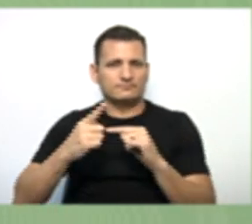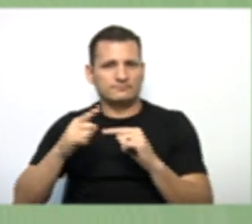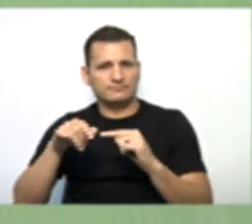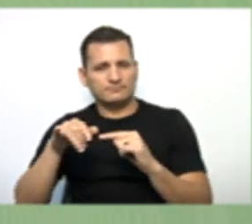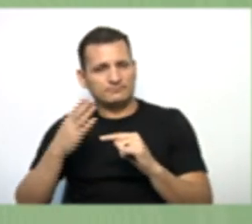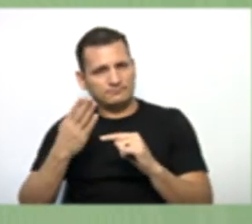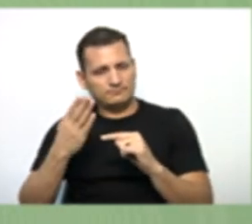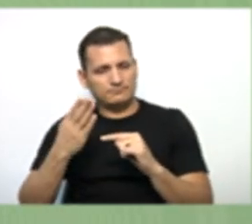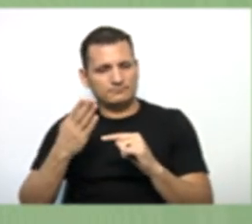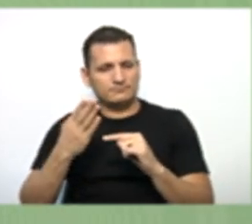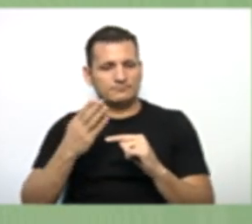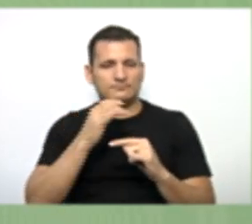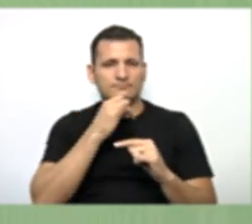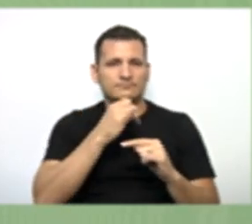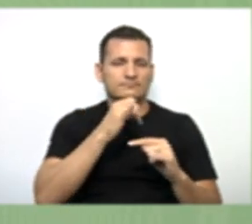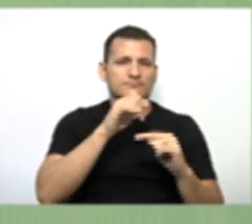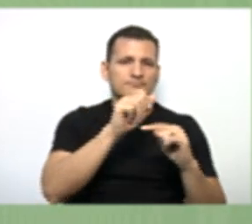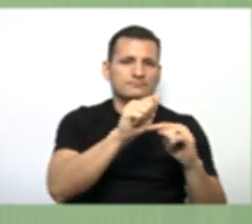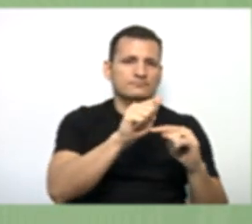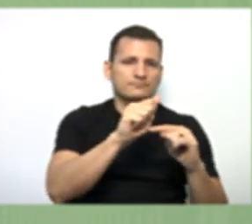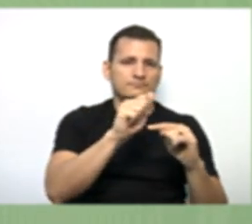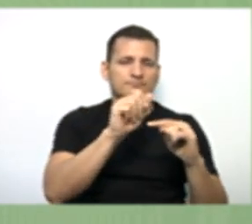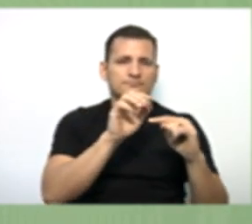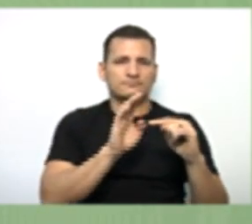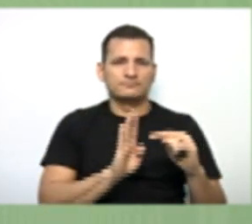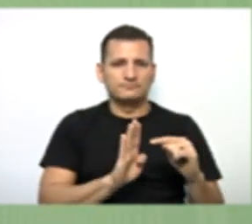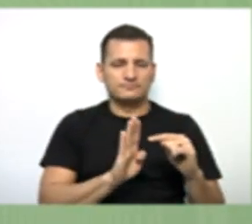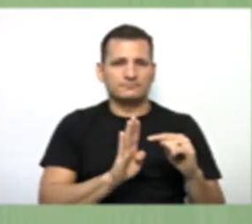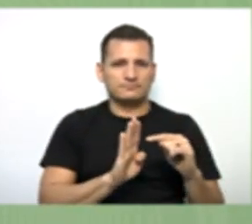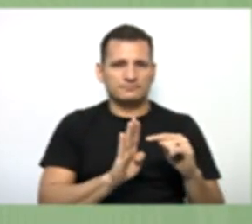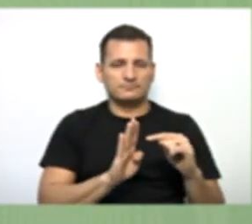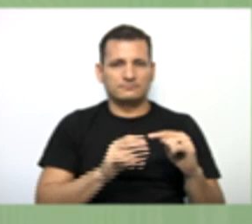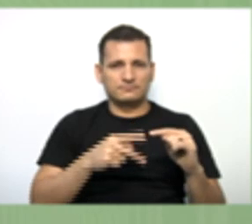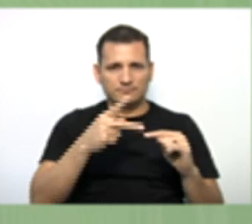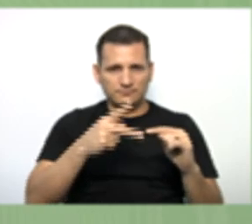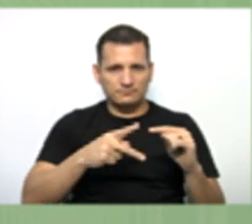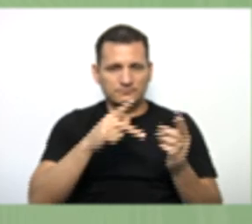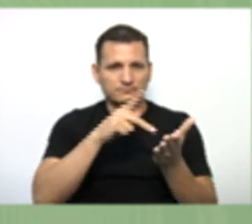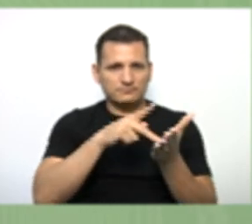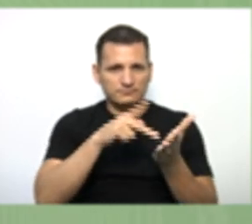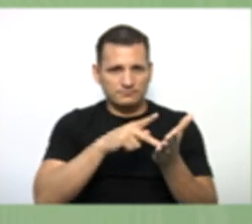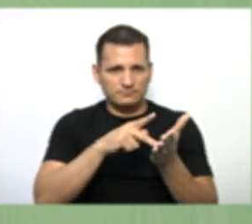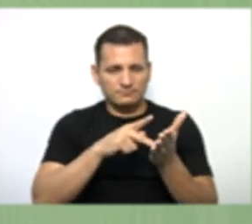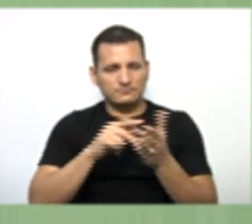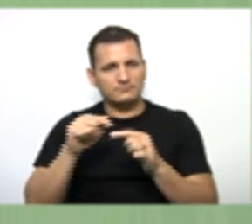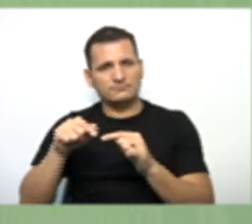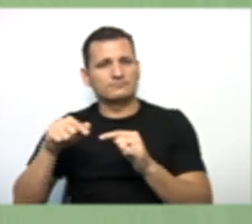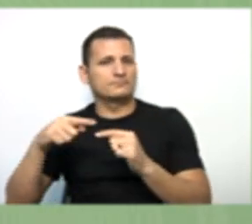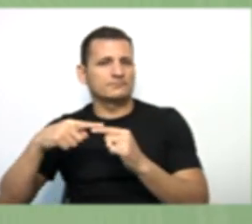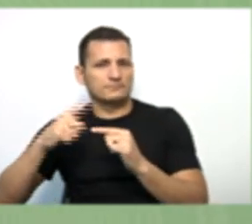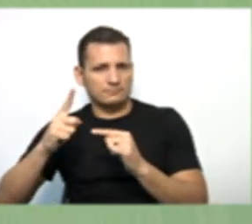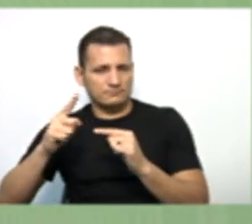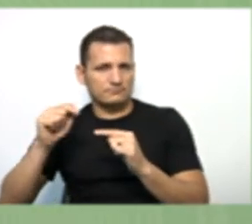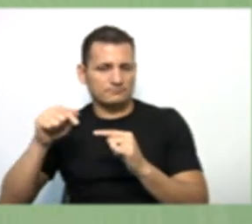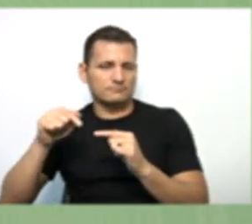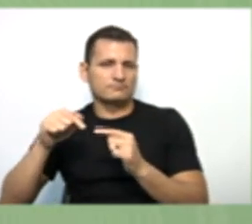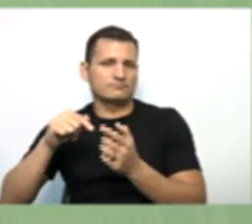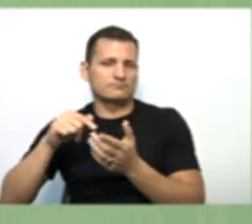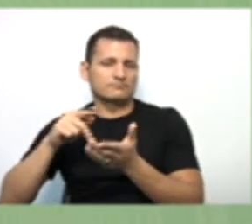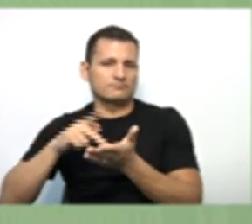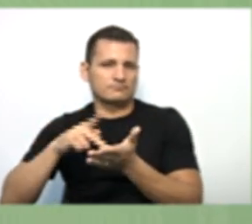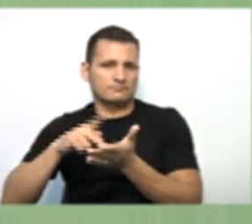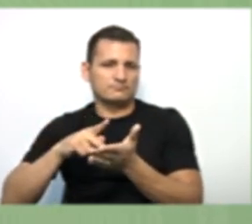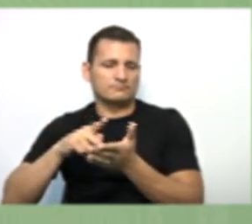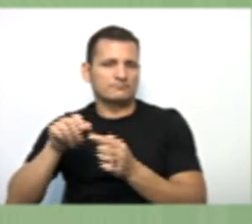Agora, se o A ou o B, se qualquer um dos dois for verdadeiro, o Y vai ser